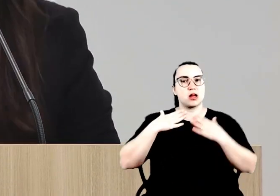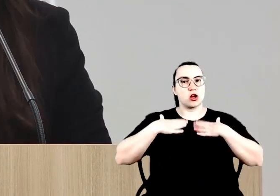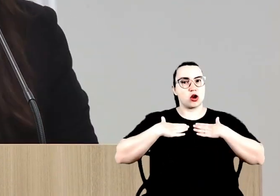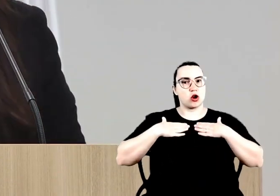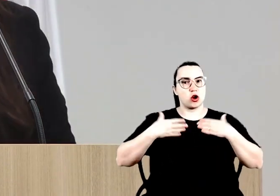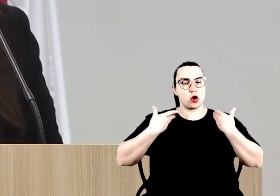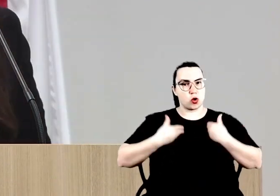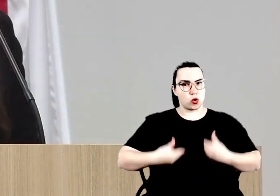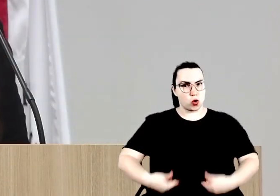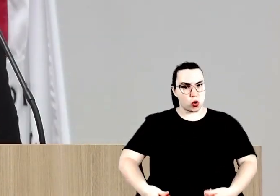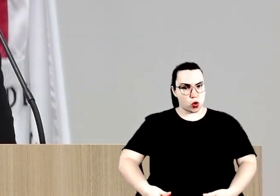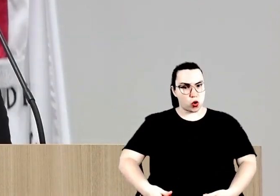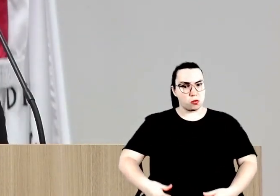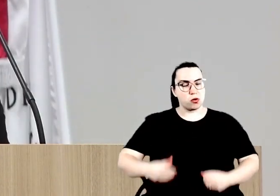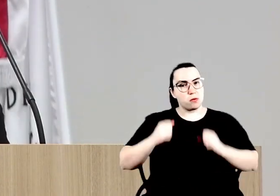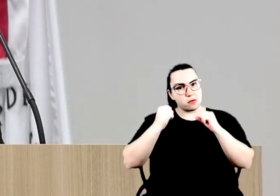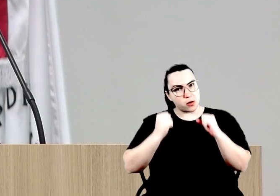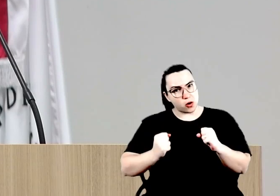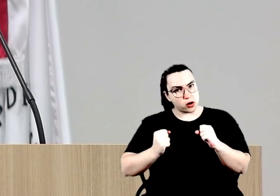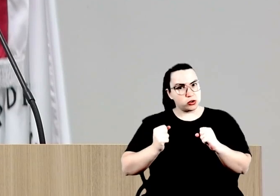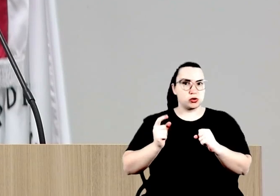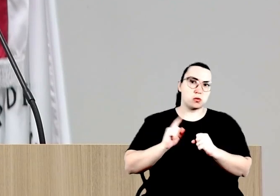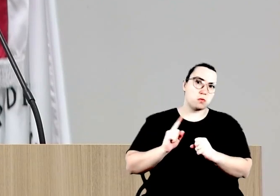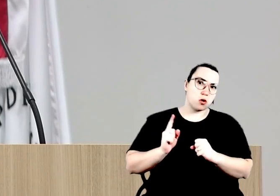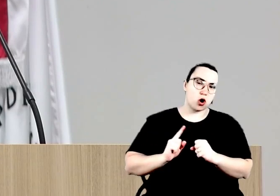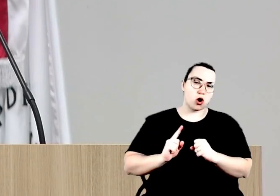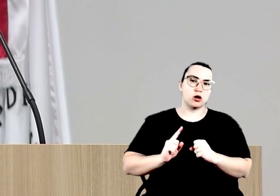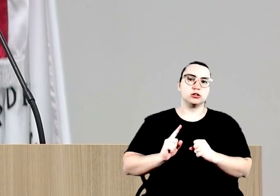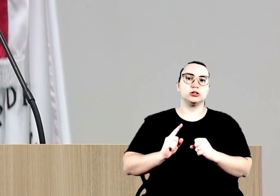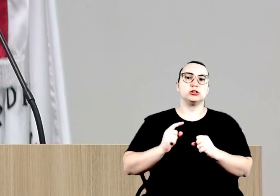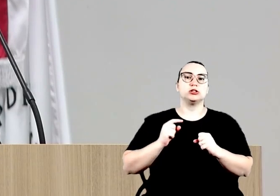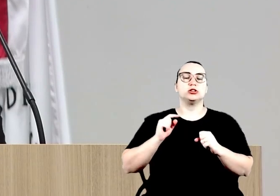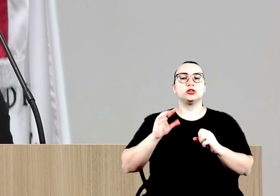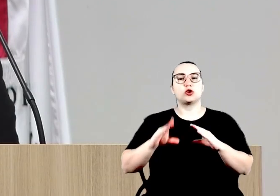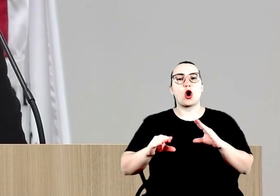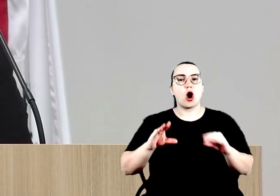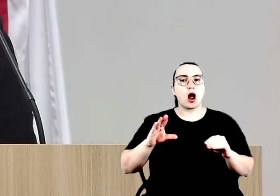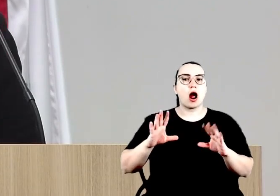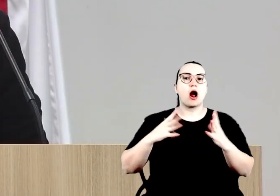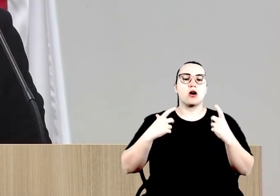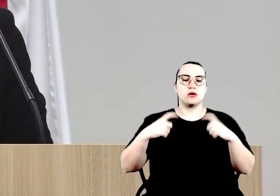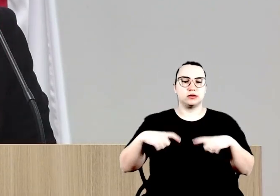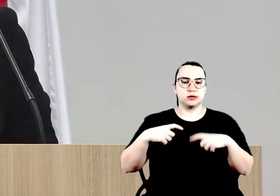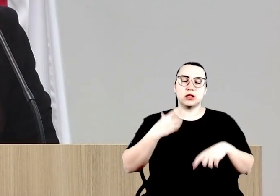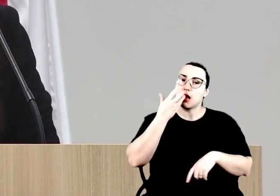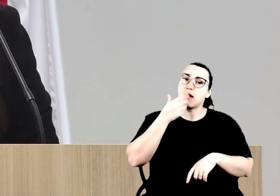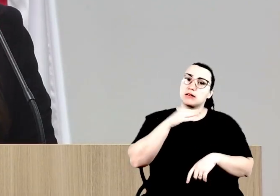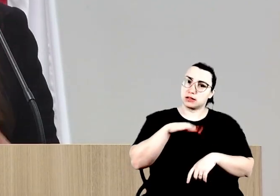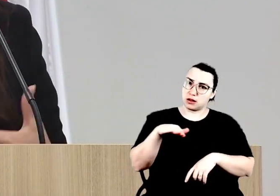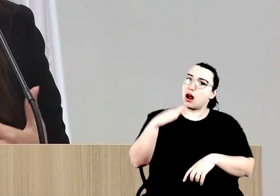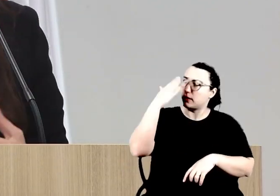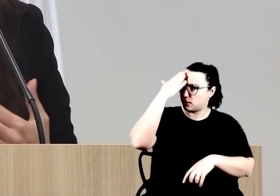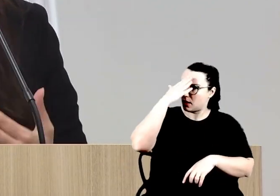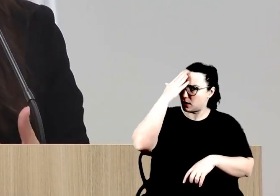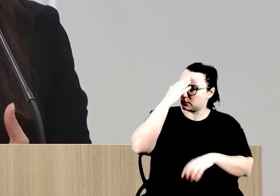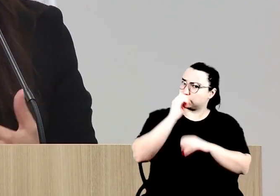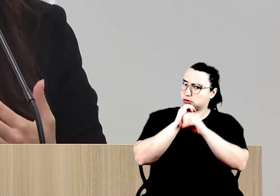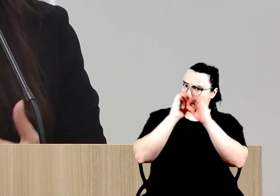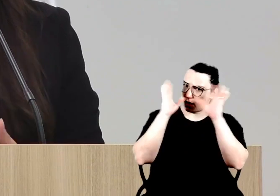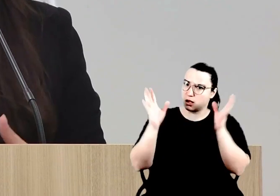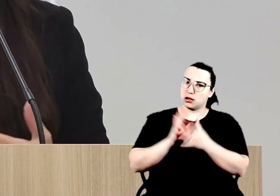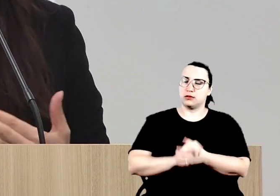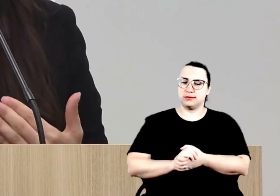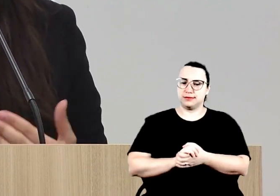corpo, aonde pode tocar, onde não pode tocar, e as crianças entendem. Então, o objetivo